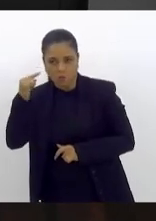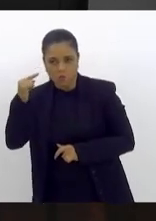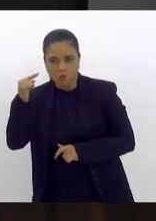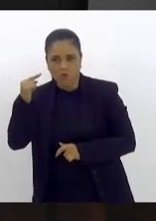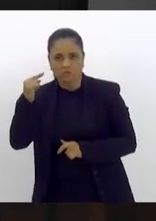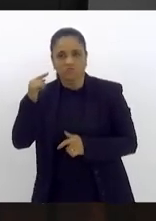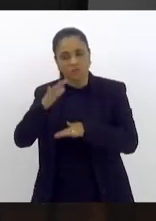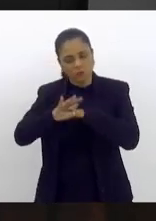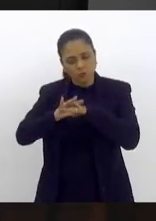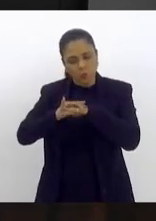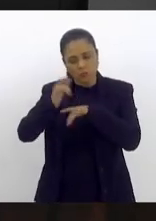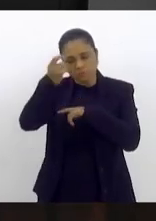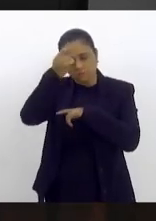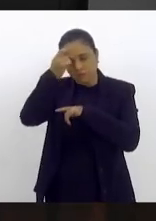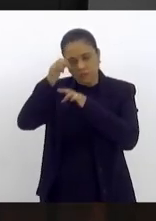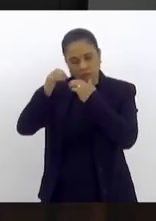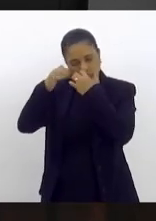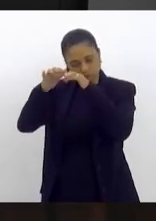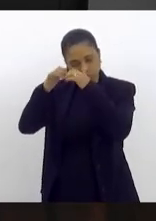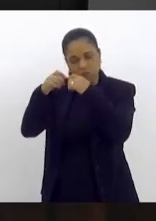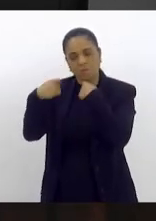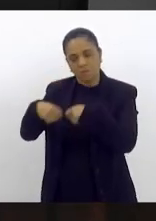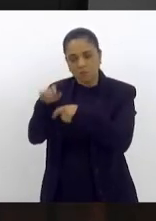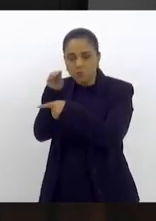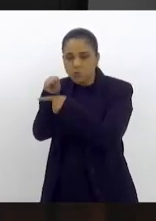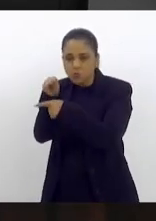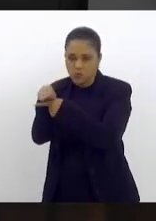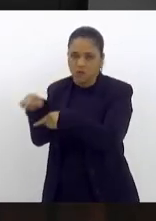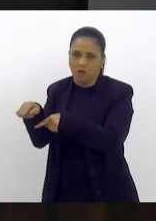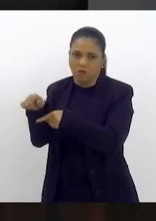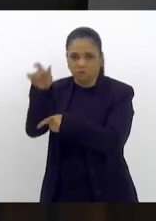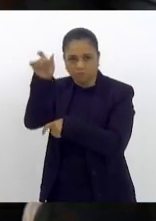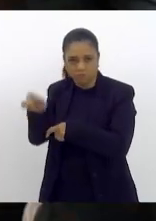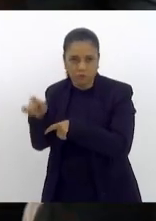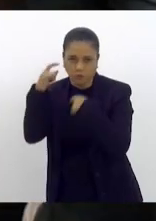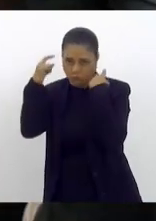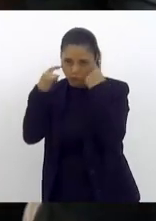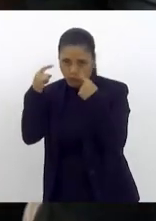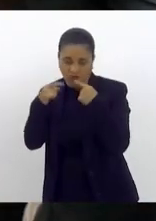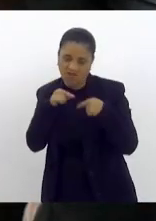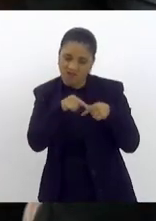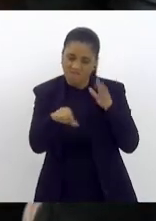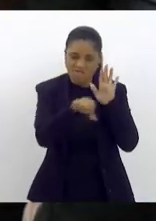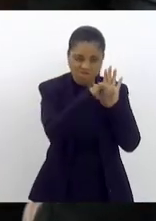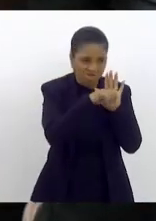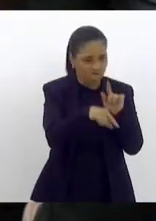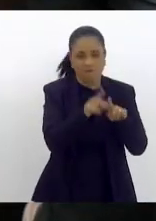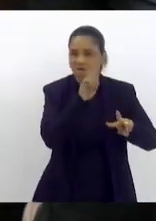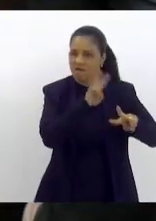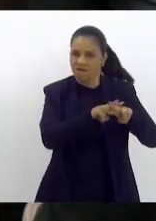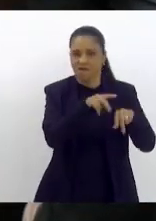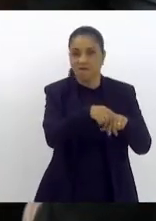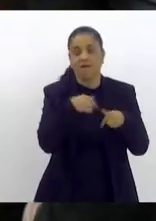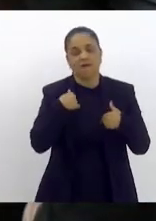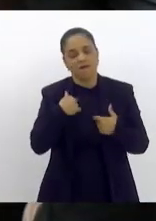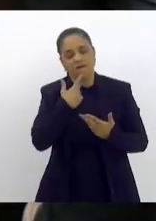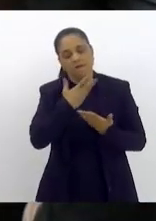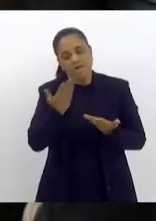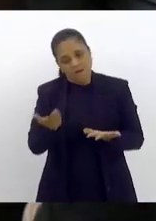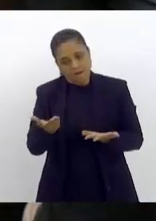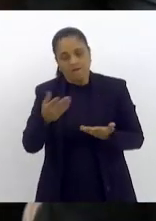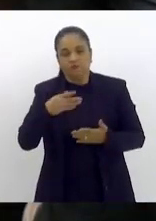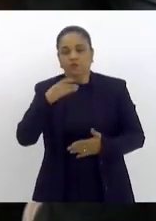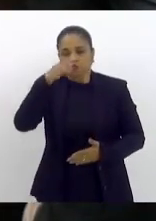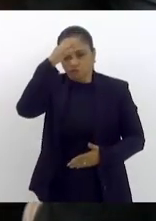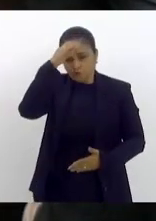ser cuidado. Deputado Léo Vieira. Senhora presidenta, Baiana, Tia Ju,